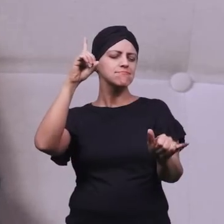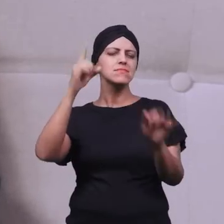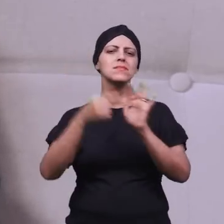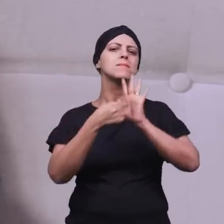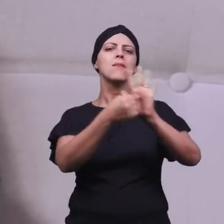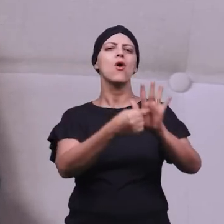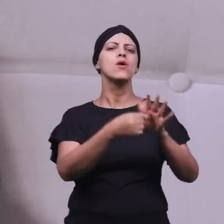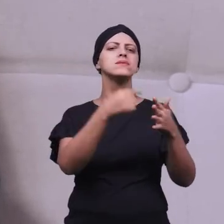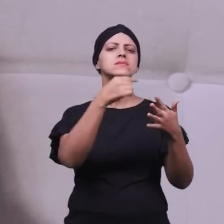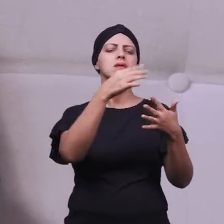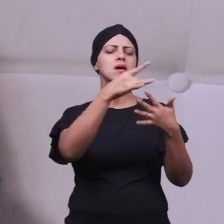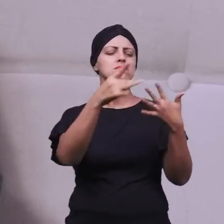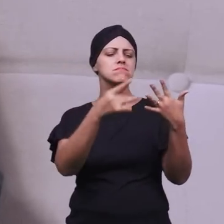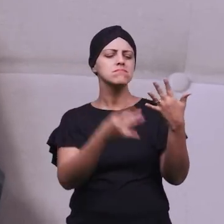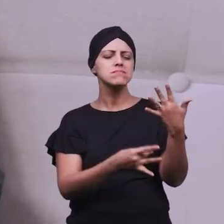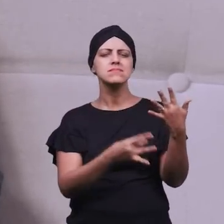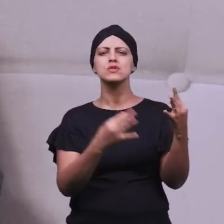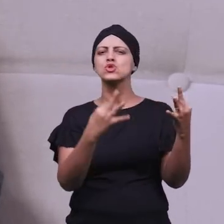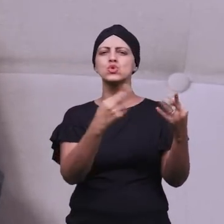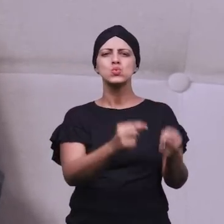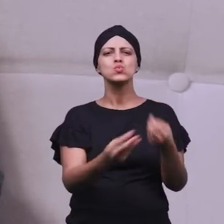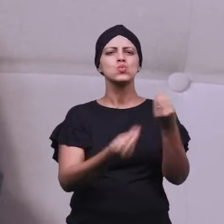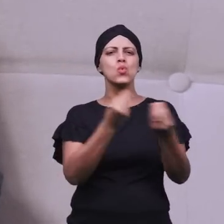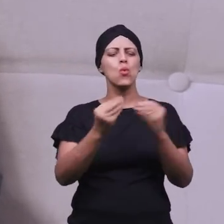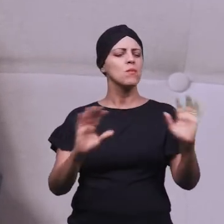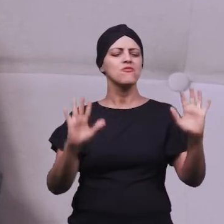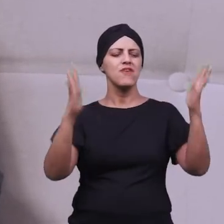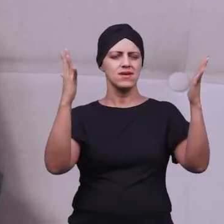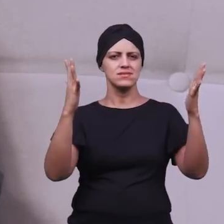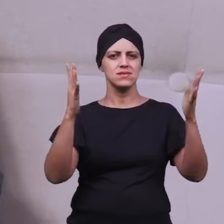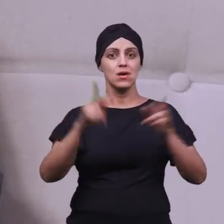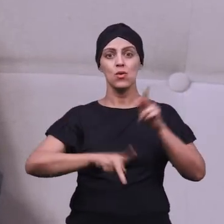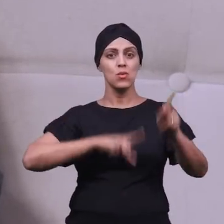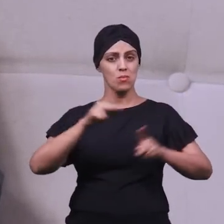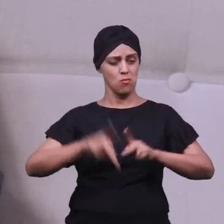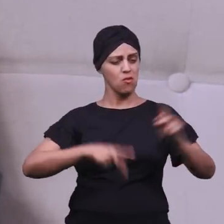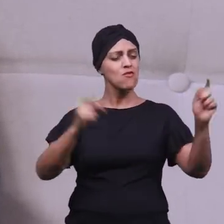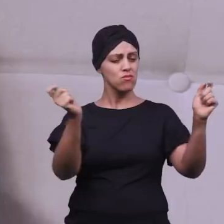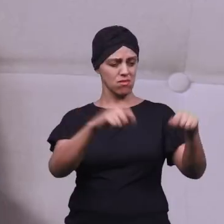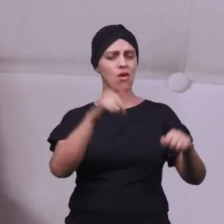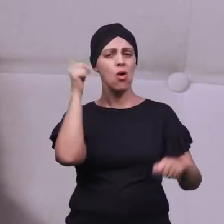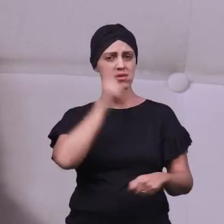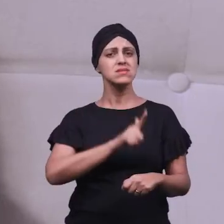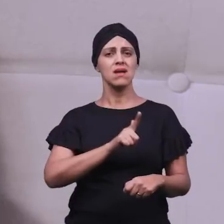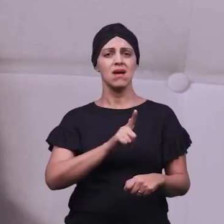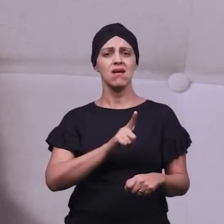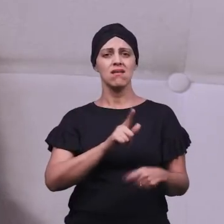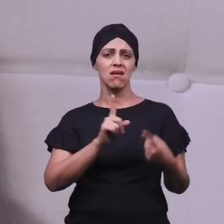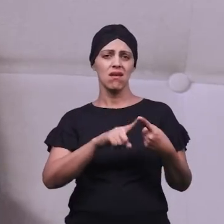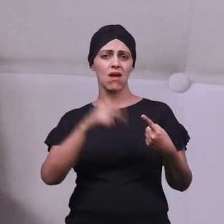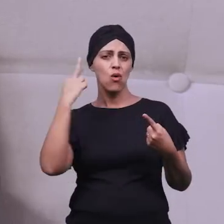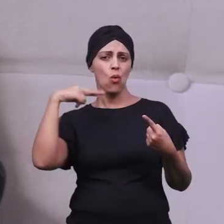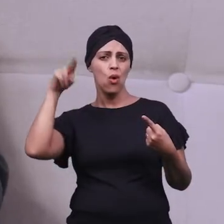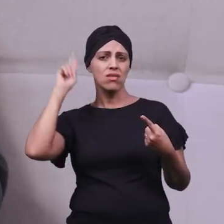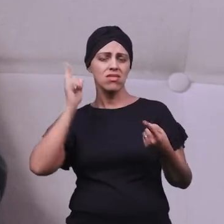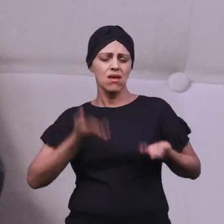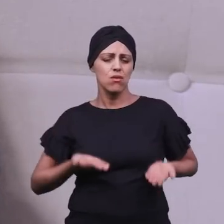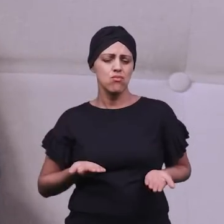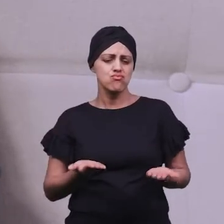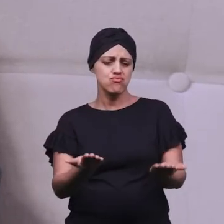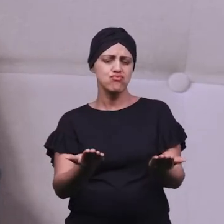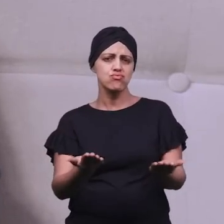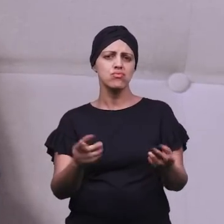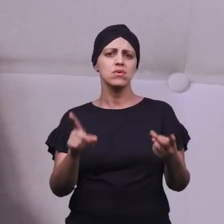os elementos da Páscoa que seriam acessíveis ao povo, né? Os elementos da Páscoa que o